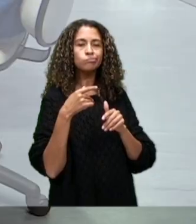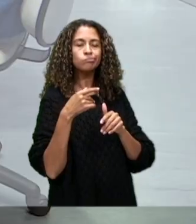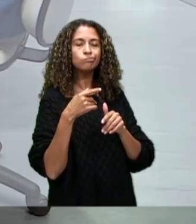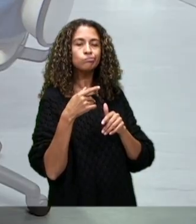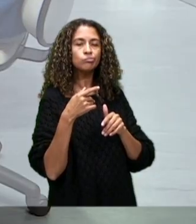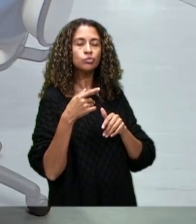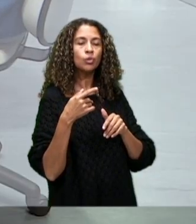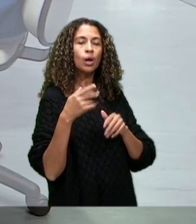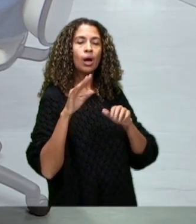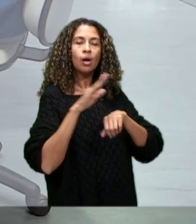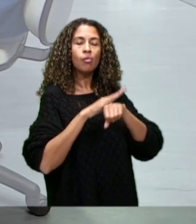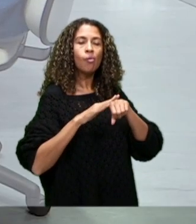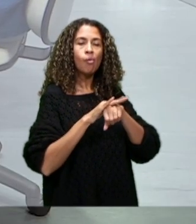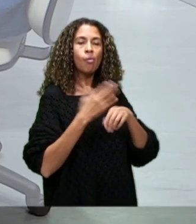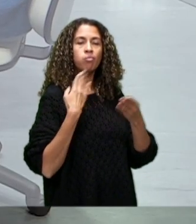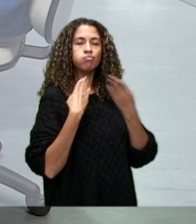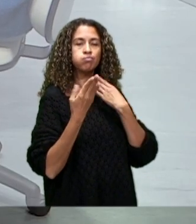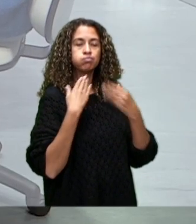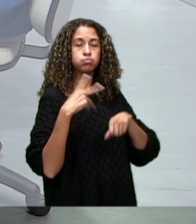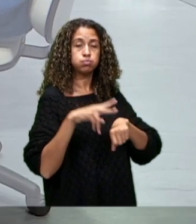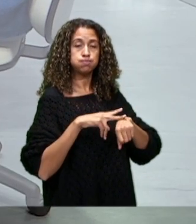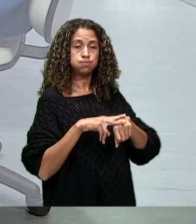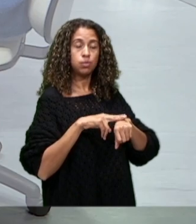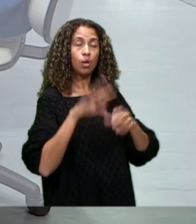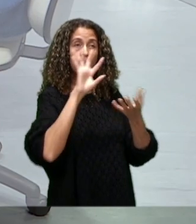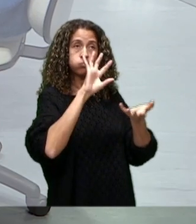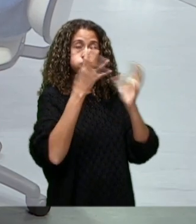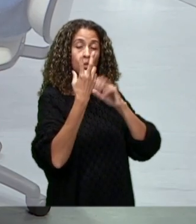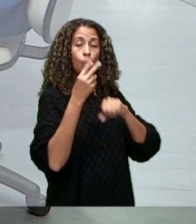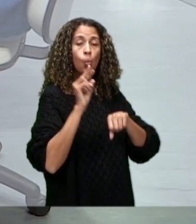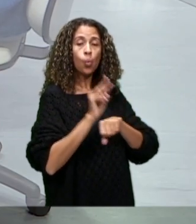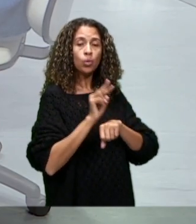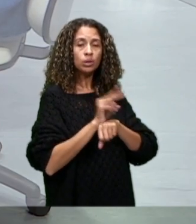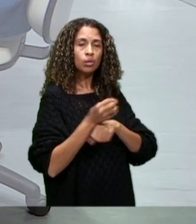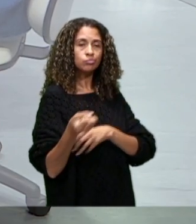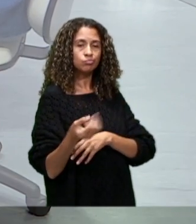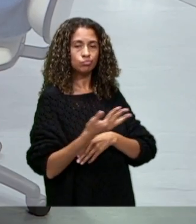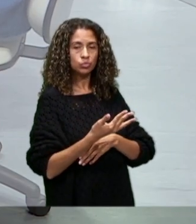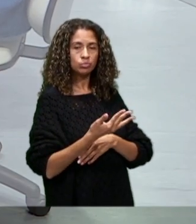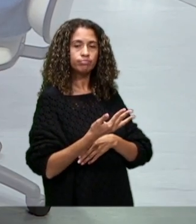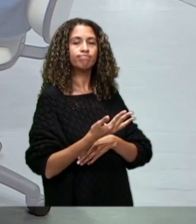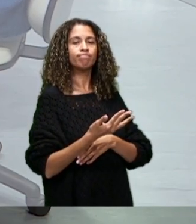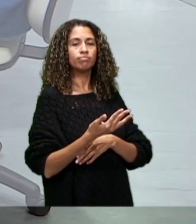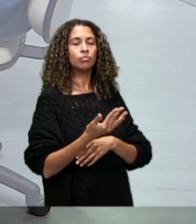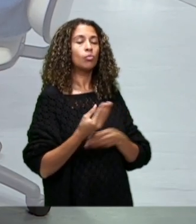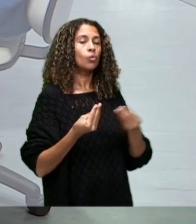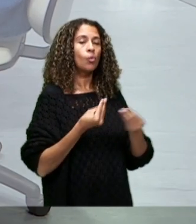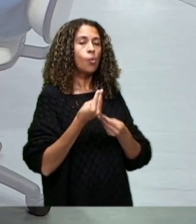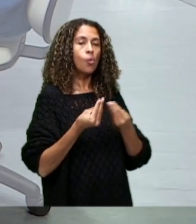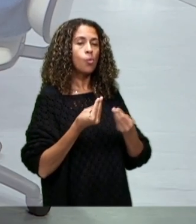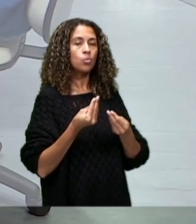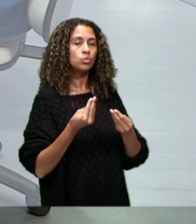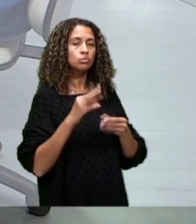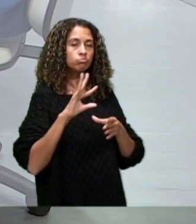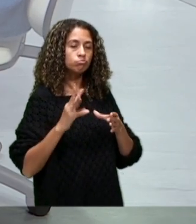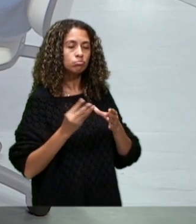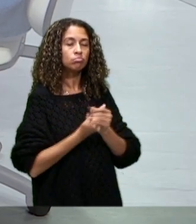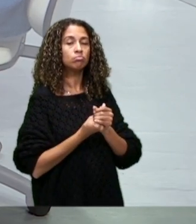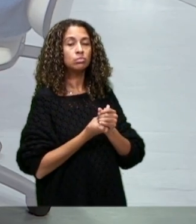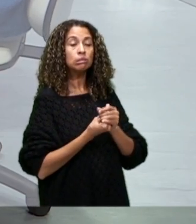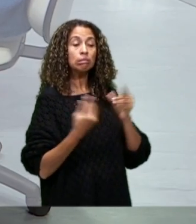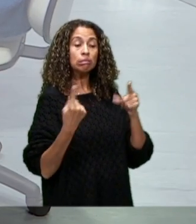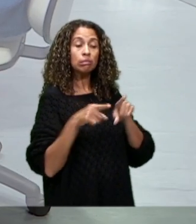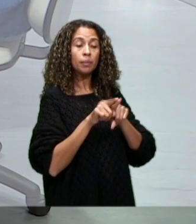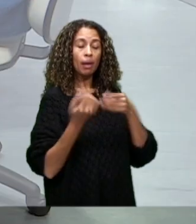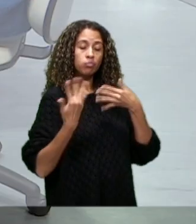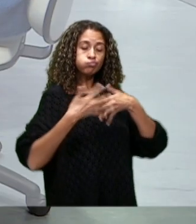foi a justiça climática e as novas formas de cuidado. Dentro dessas novas formas, tem que ser inserida essa questão da integração,